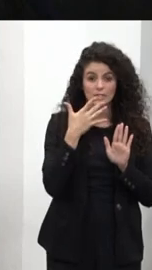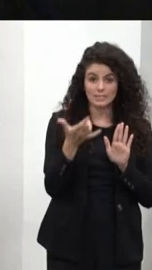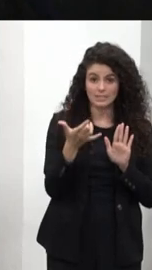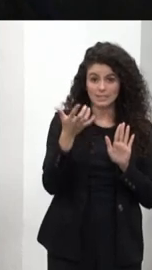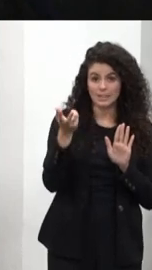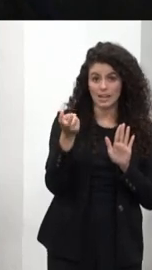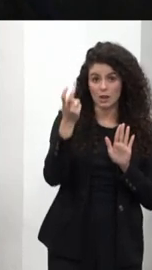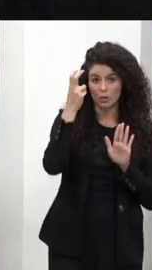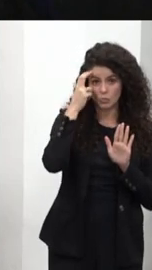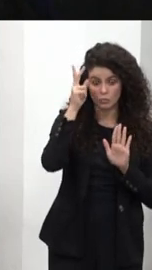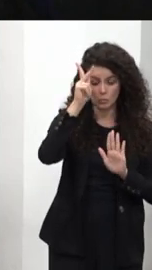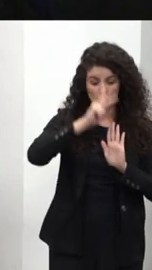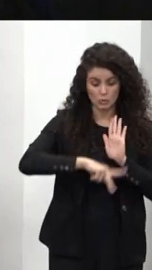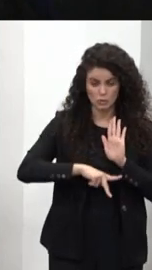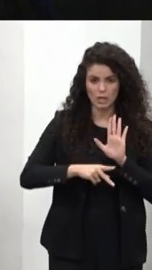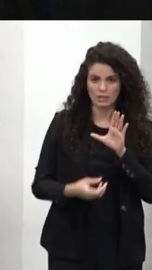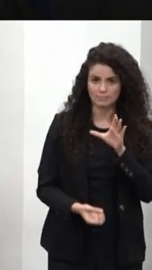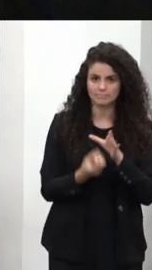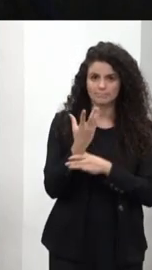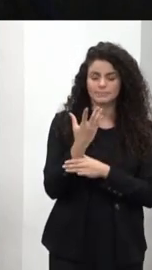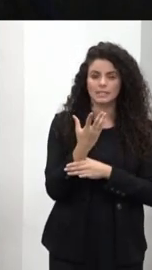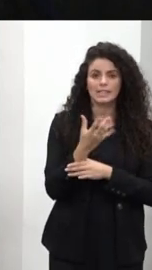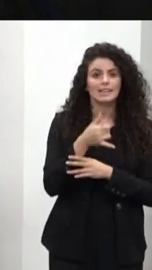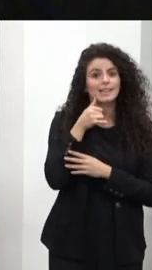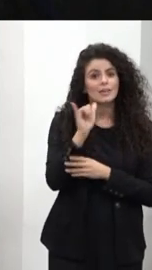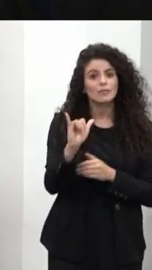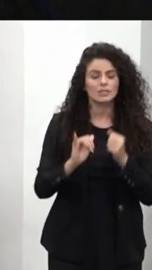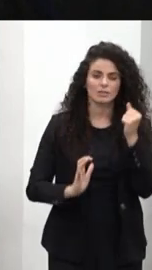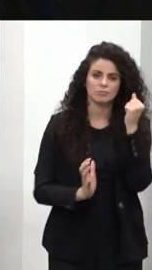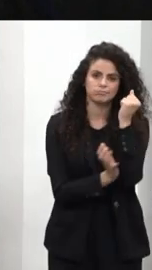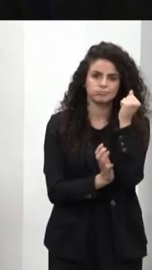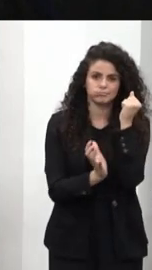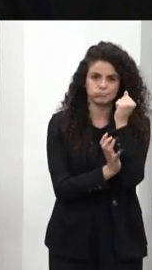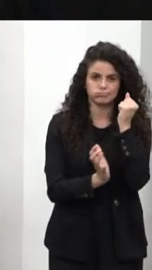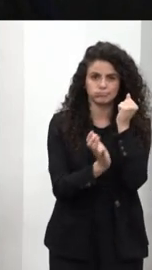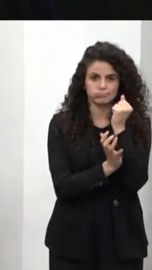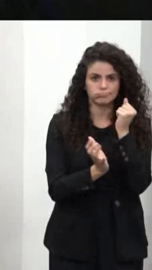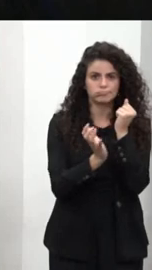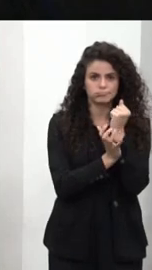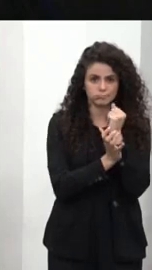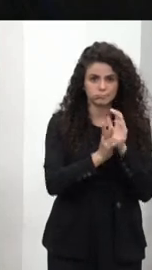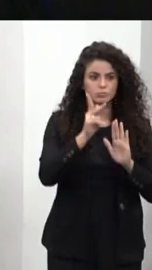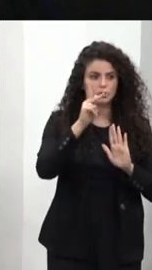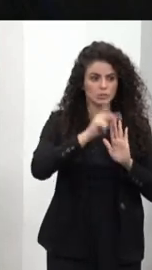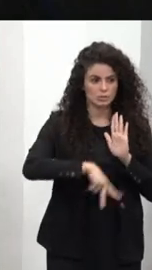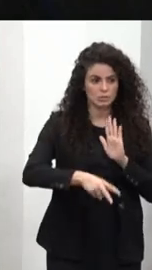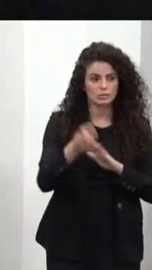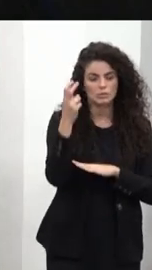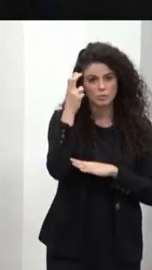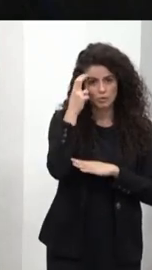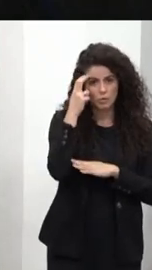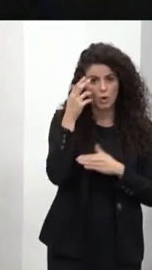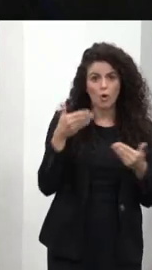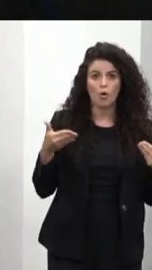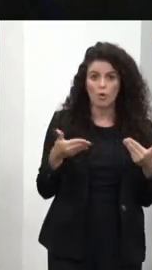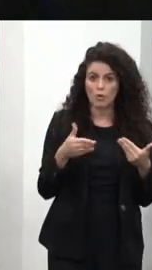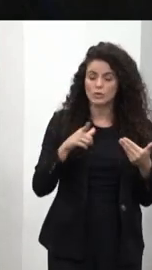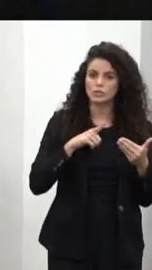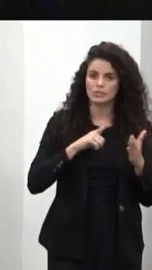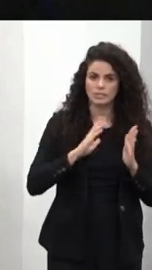estado é uma lei que desburocratiza execução de projetos culturais a gente tem tramitando hoje no Congresso